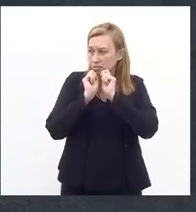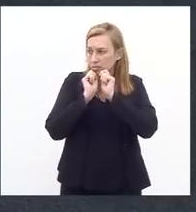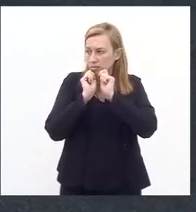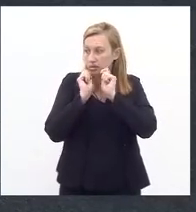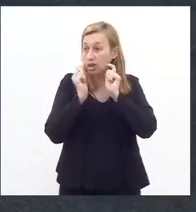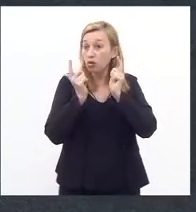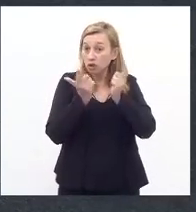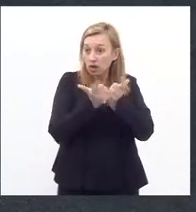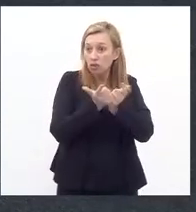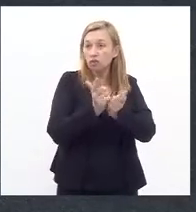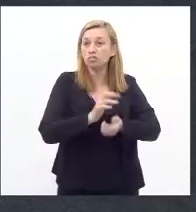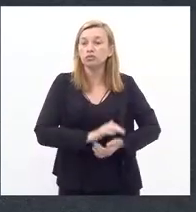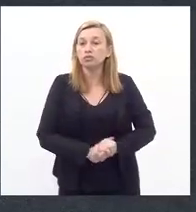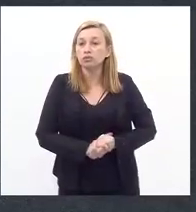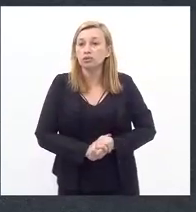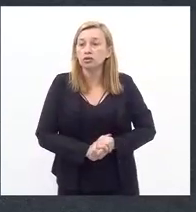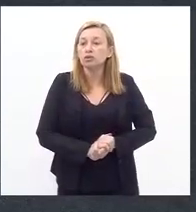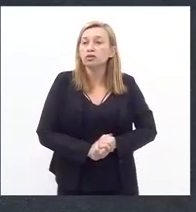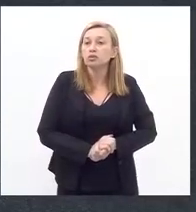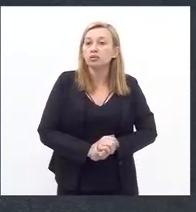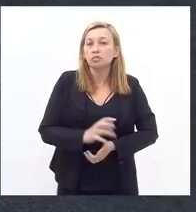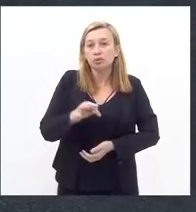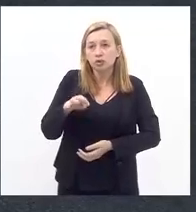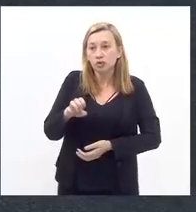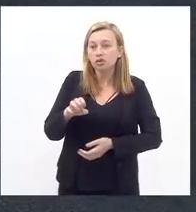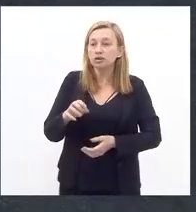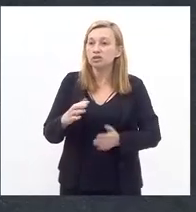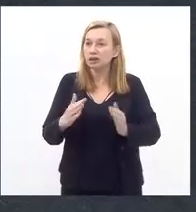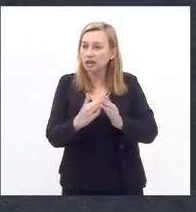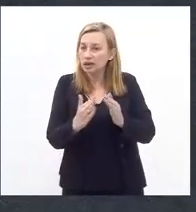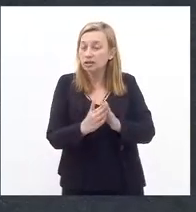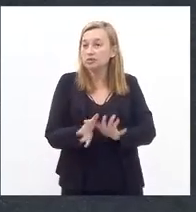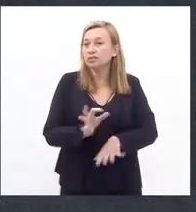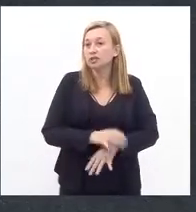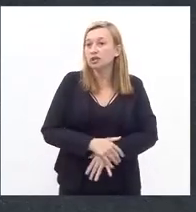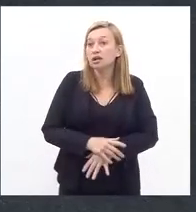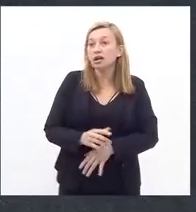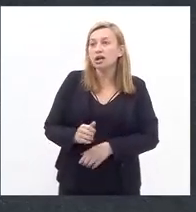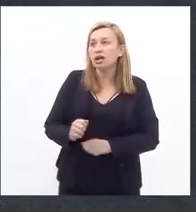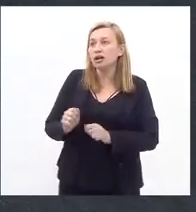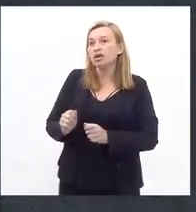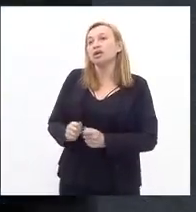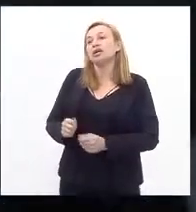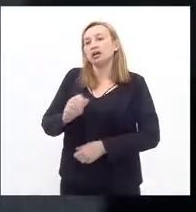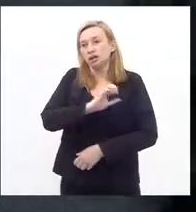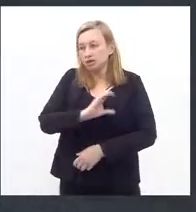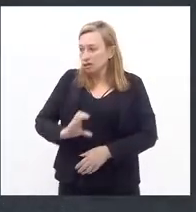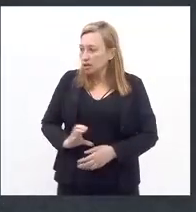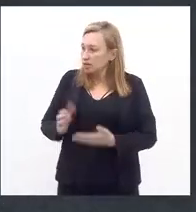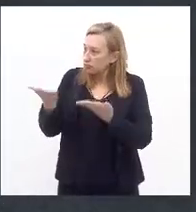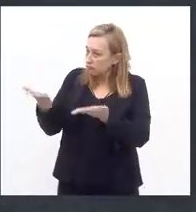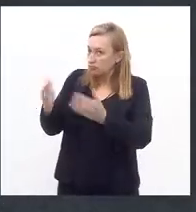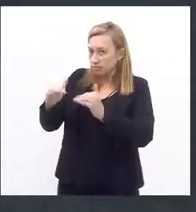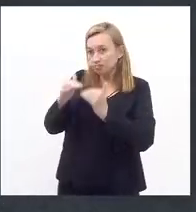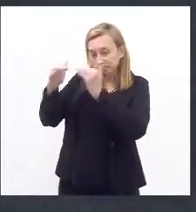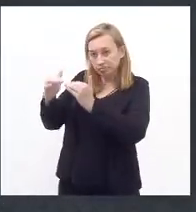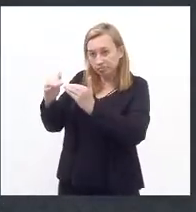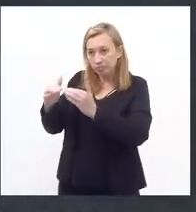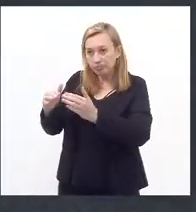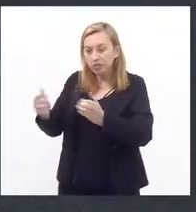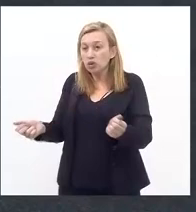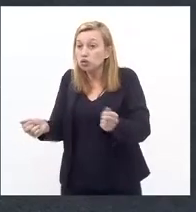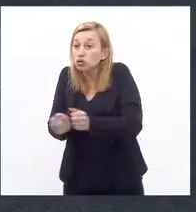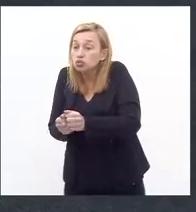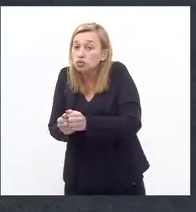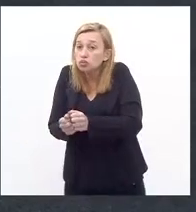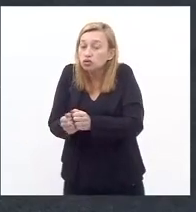avanços no pacote monstruoso que chegou aqui na casa nesse sentido André a sua figura né que eu quero que reconhecer que participou de